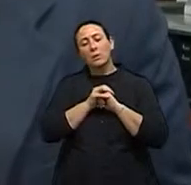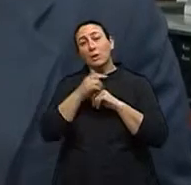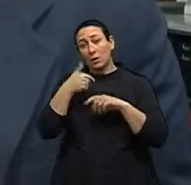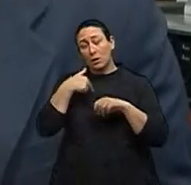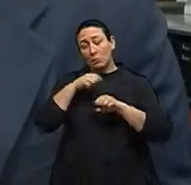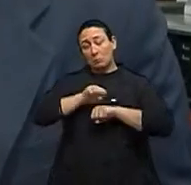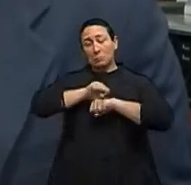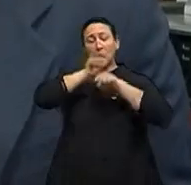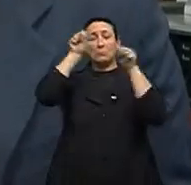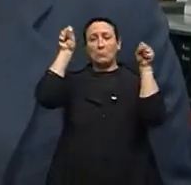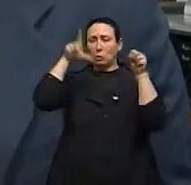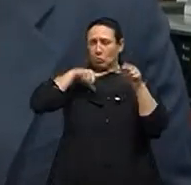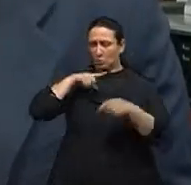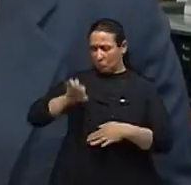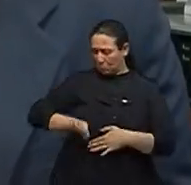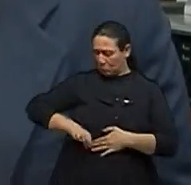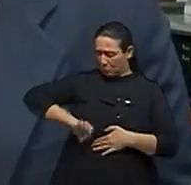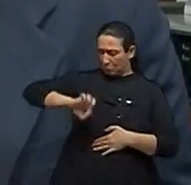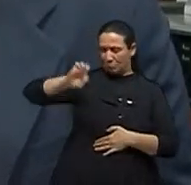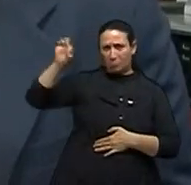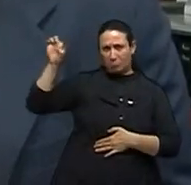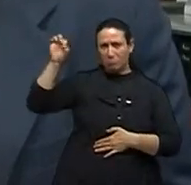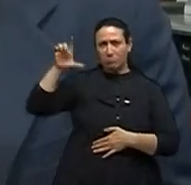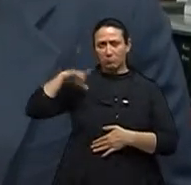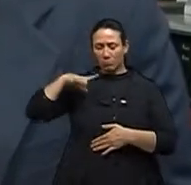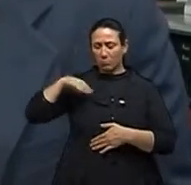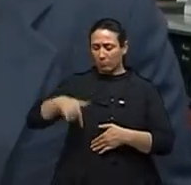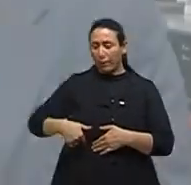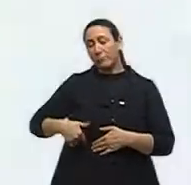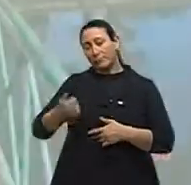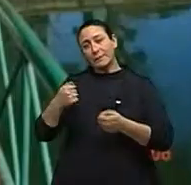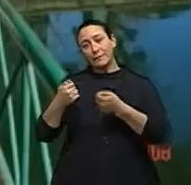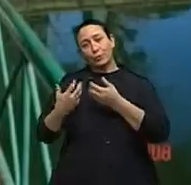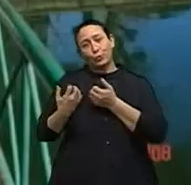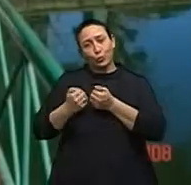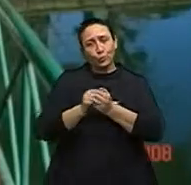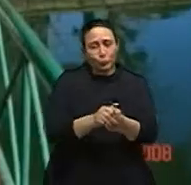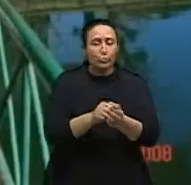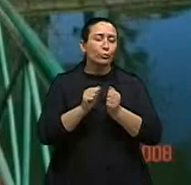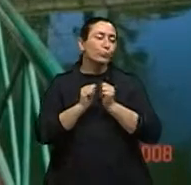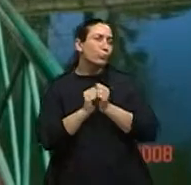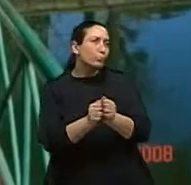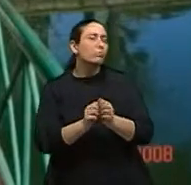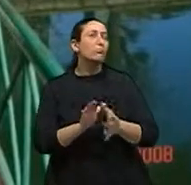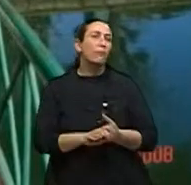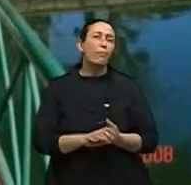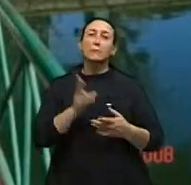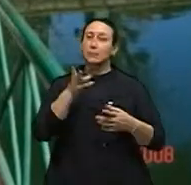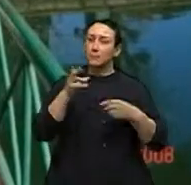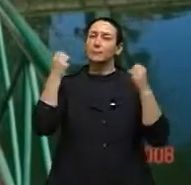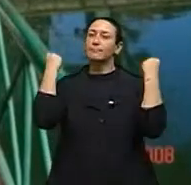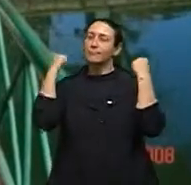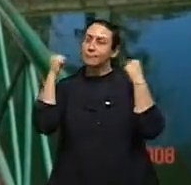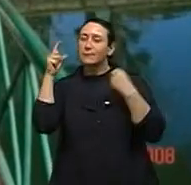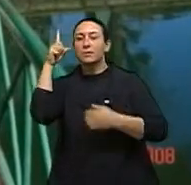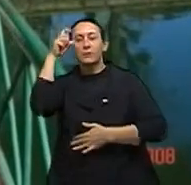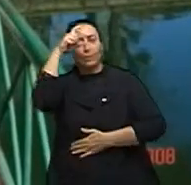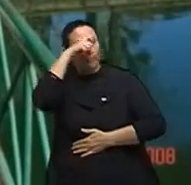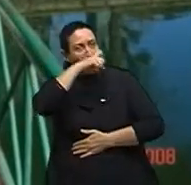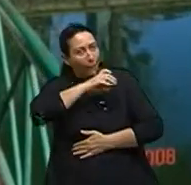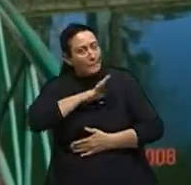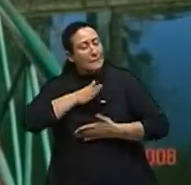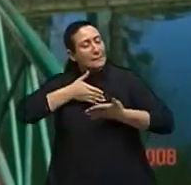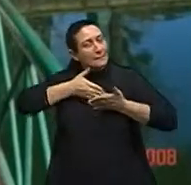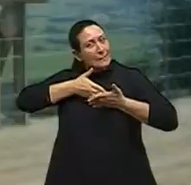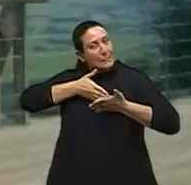Sonda pós cirurgia né aquela sonda começou a me acompanhar sempre fazendo exercício com dificuldade